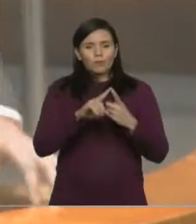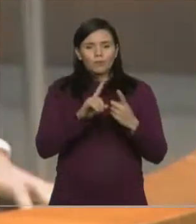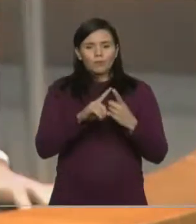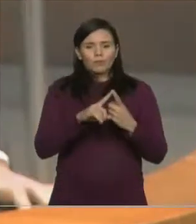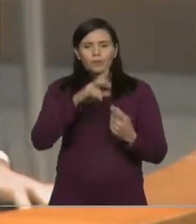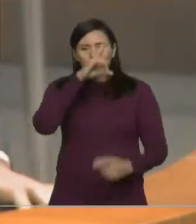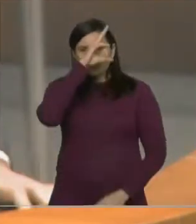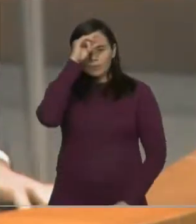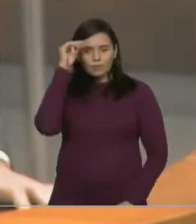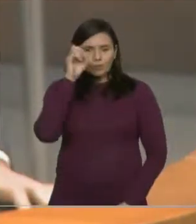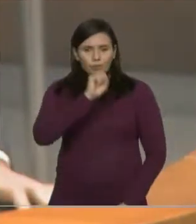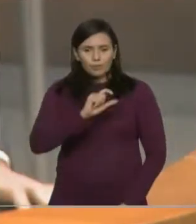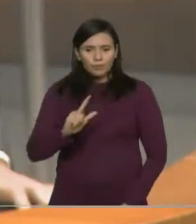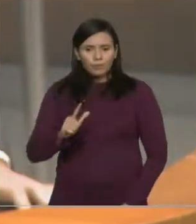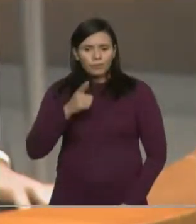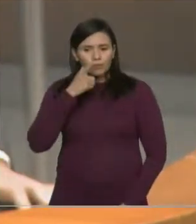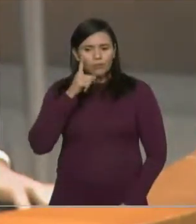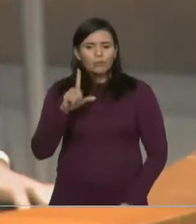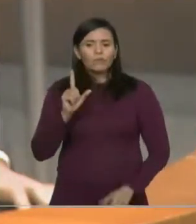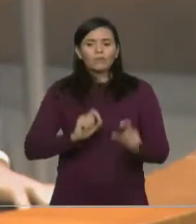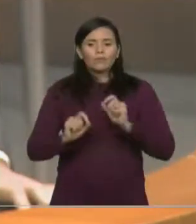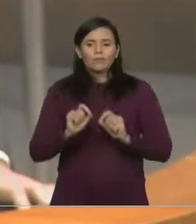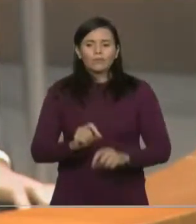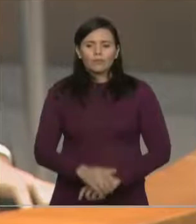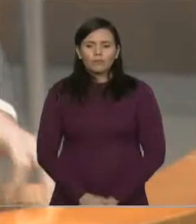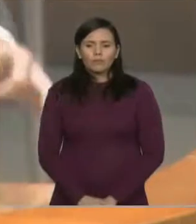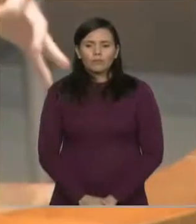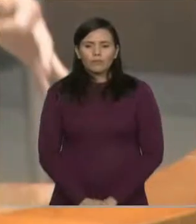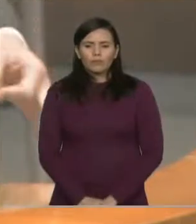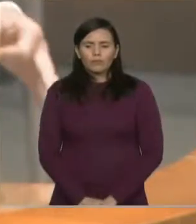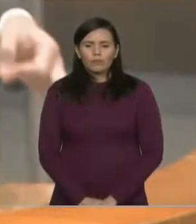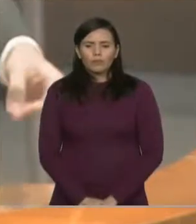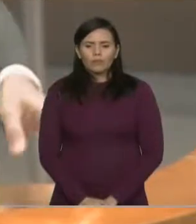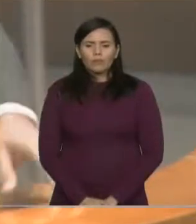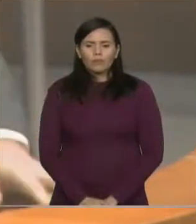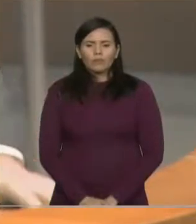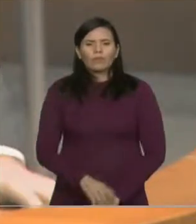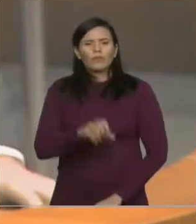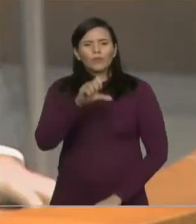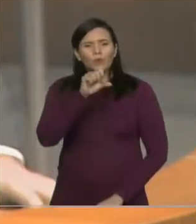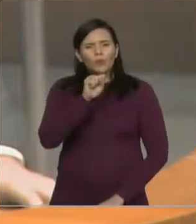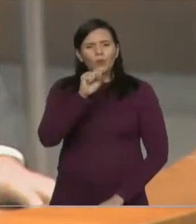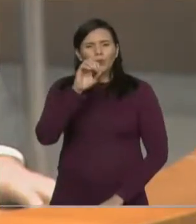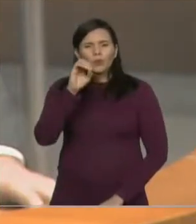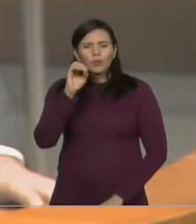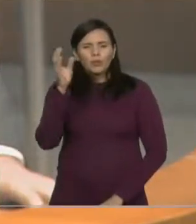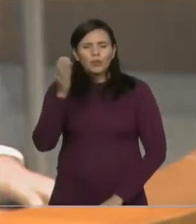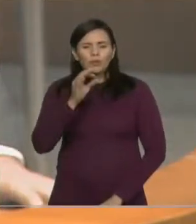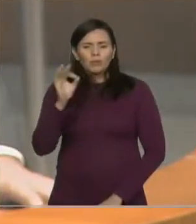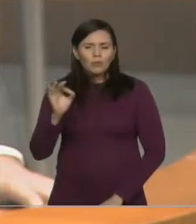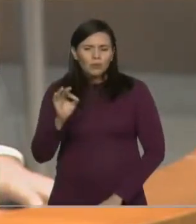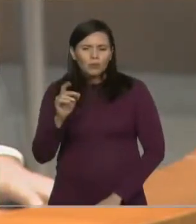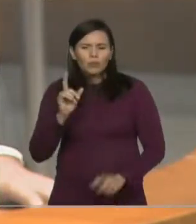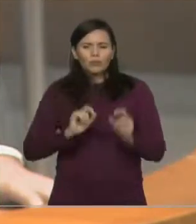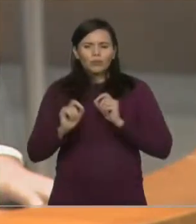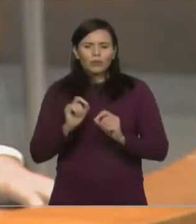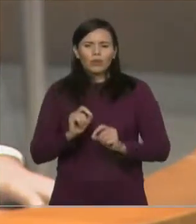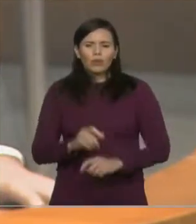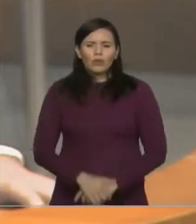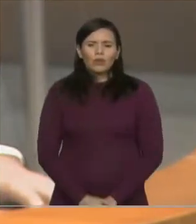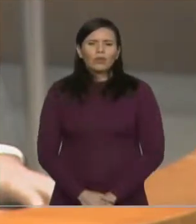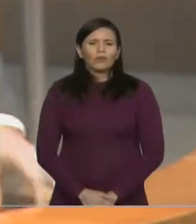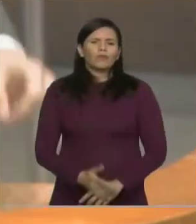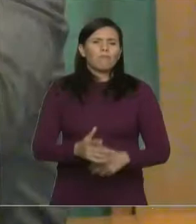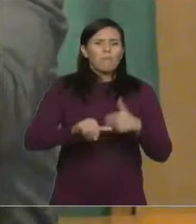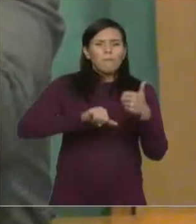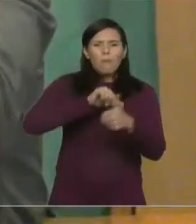de São Luís conseguiu chegar ao número de 80% de renovação dos ônibus em nossa cidade.